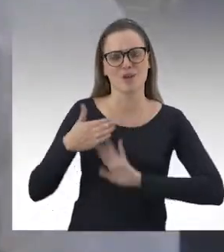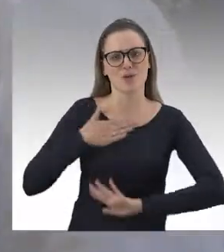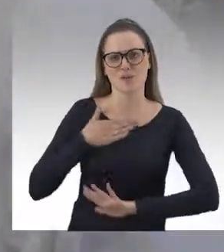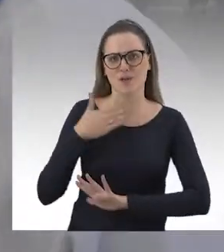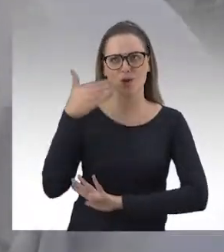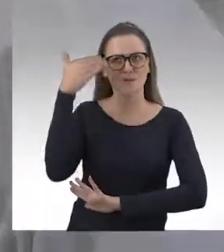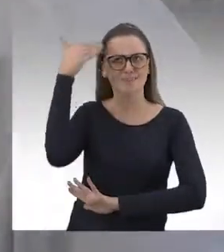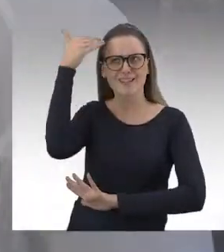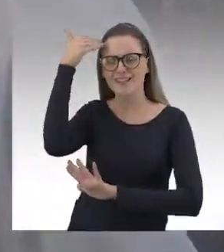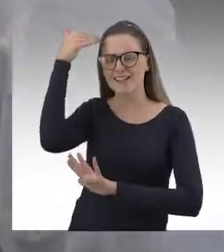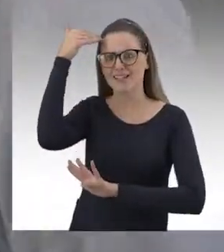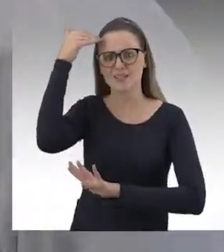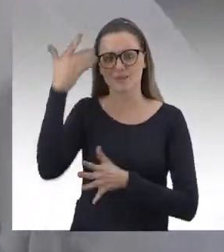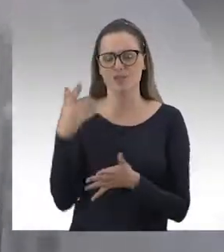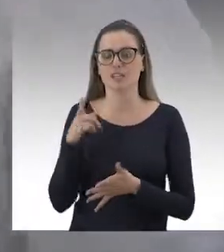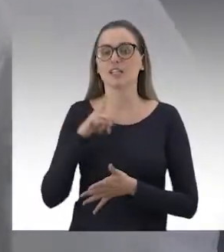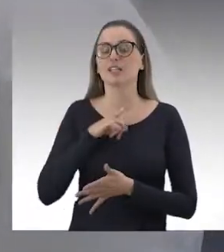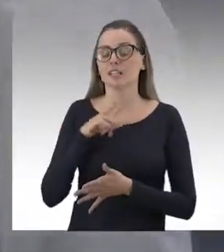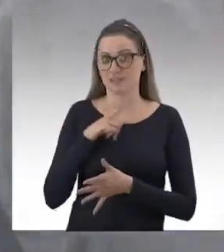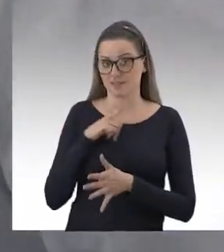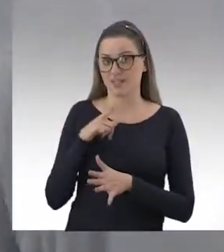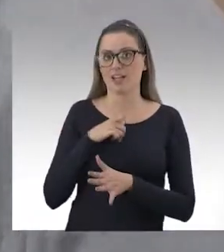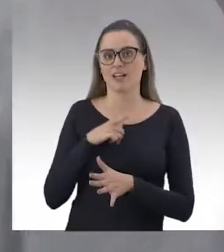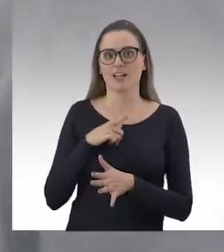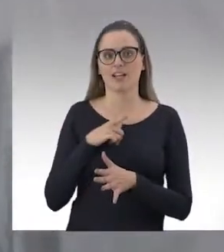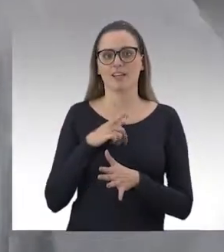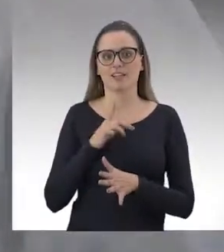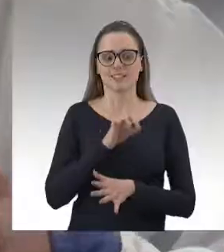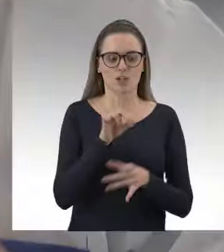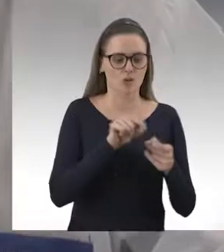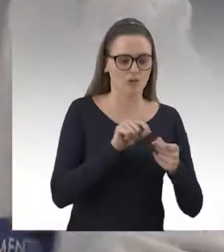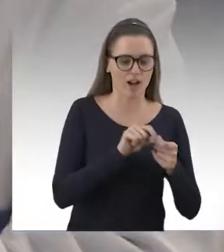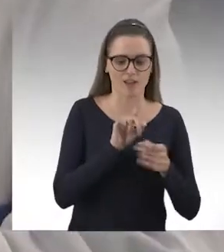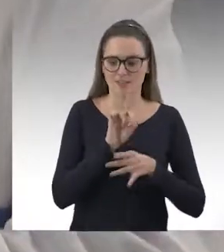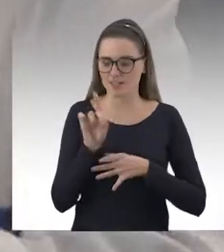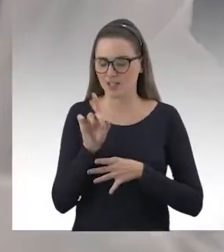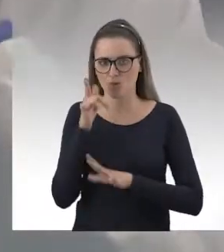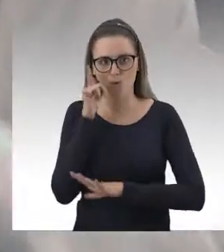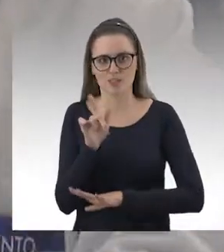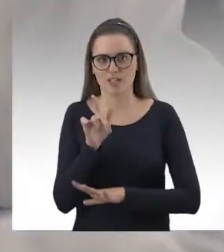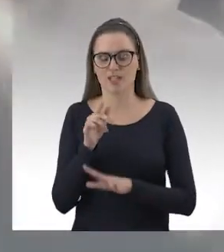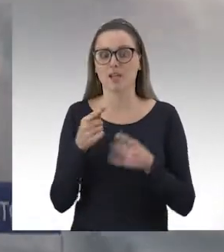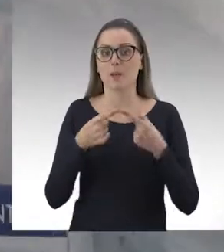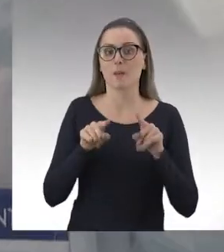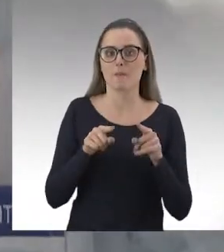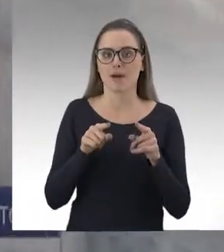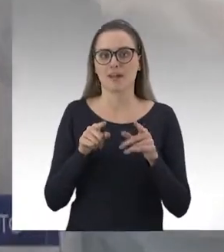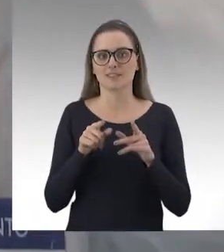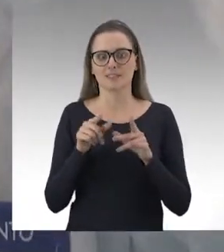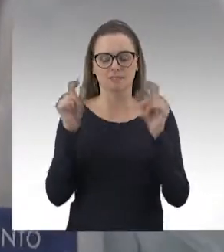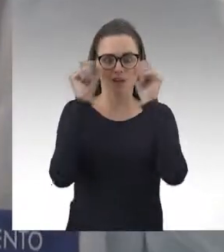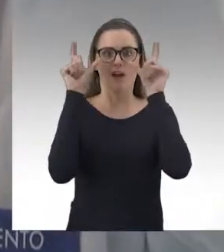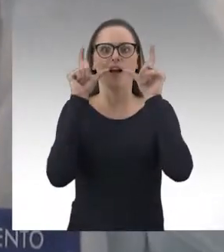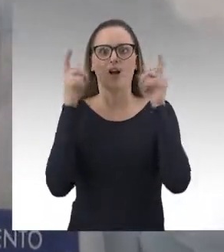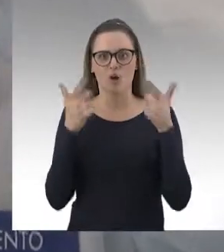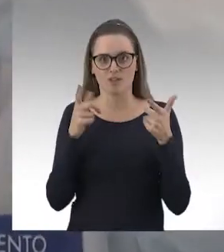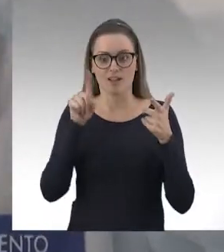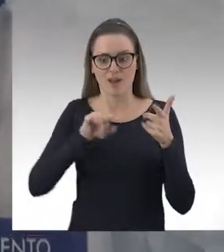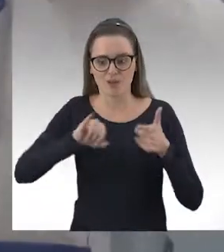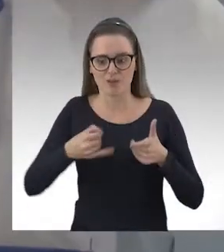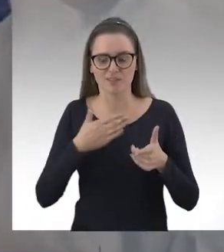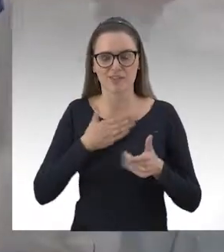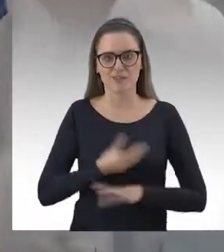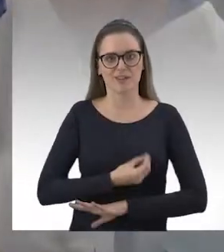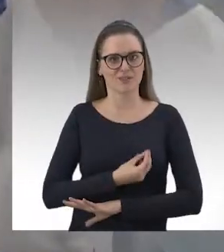que graças... Olha, a gente tem histórias que não vai, não vai, não vai, de repente, no meio do caminho, o cara acorda e diz, cara, é a chance da minha vida, se eu